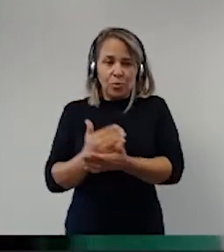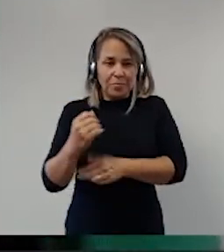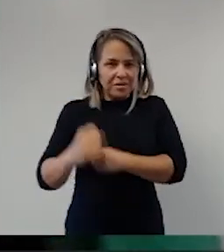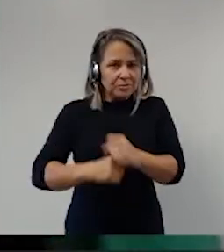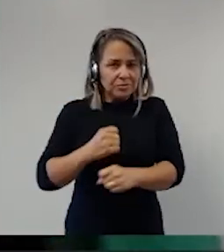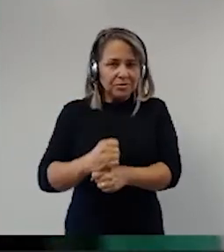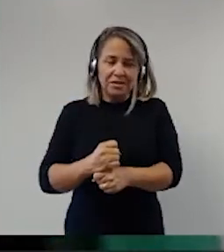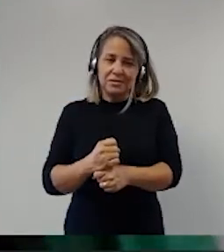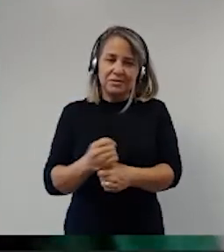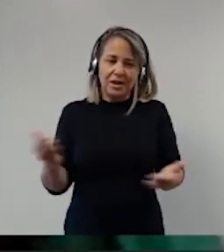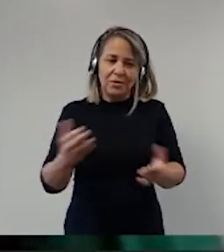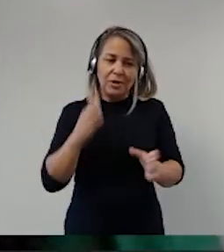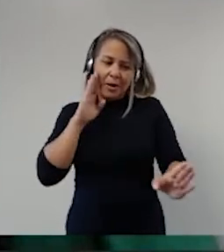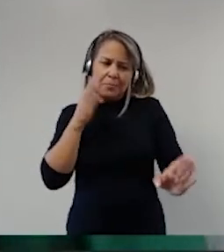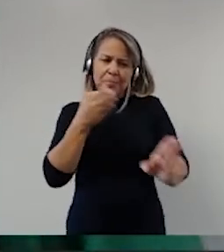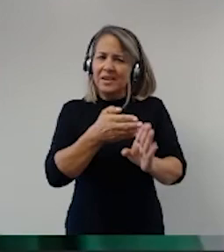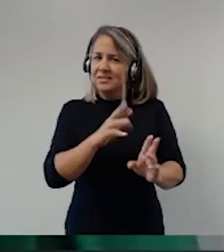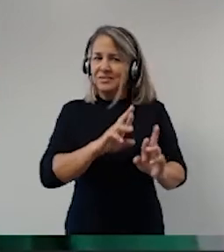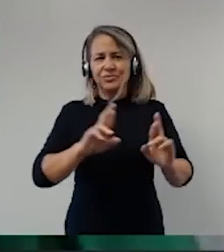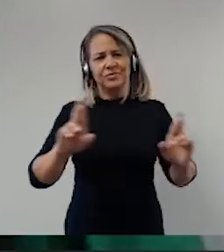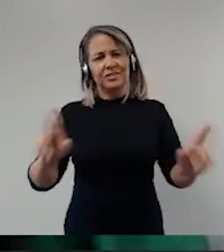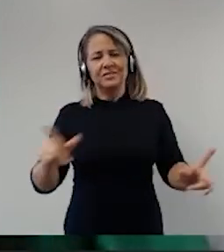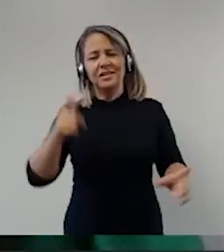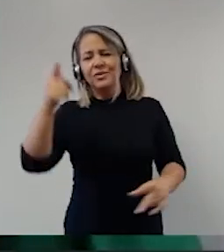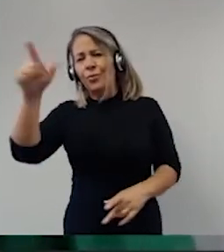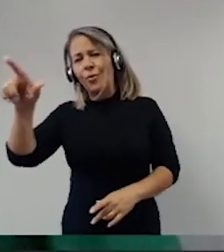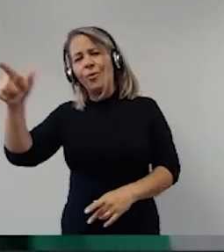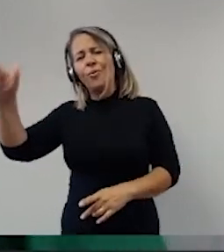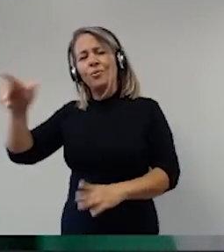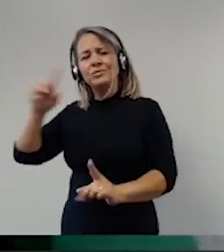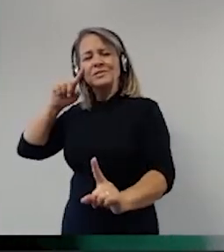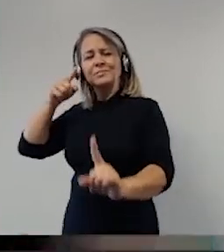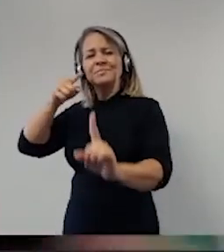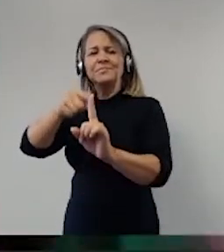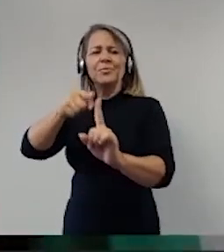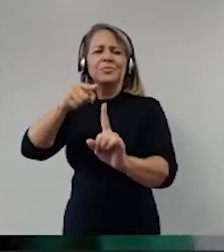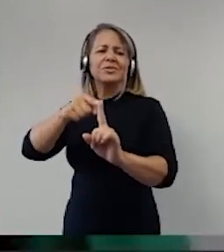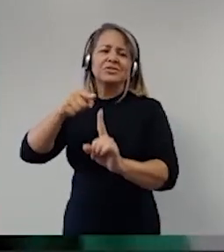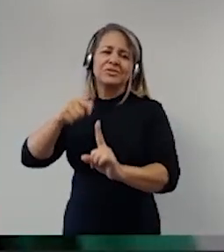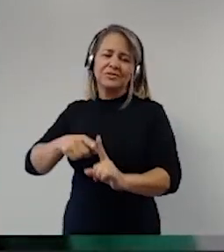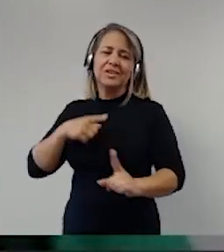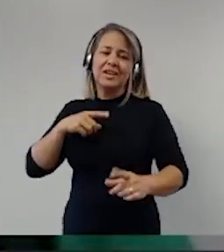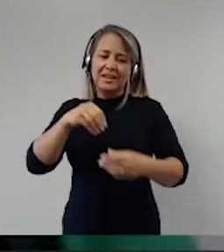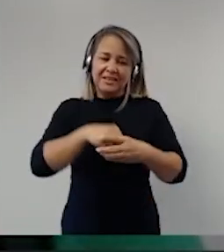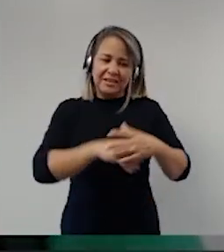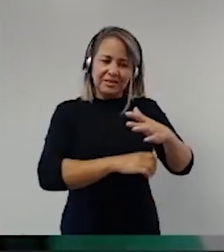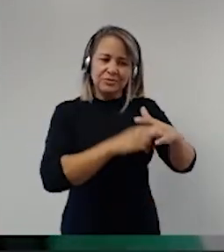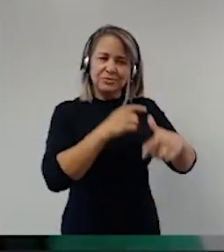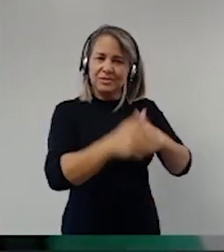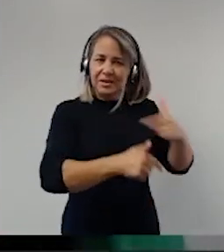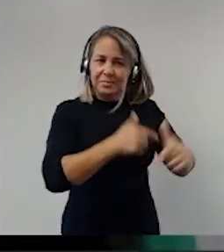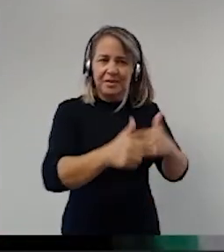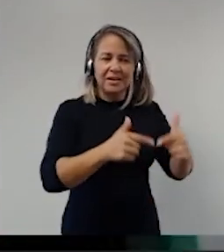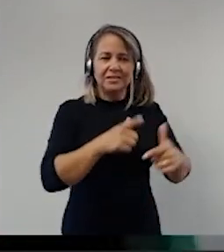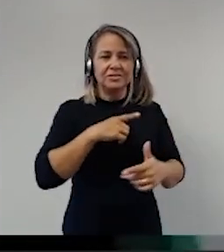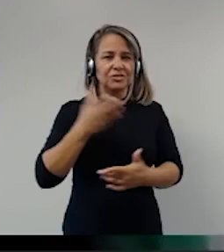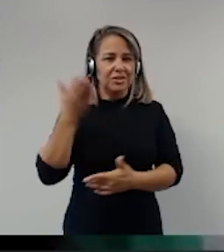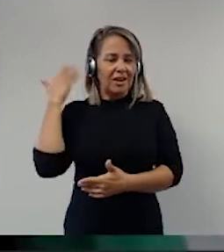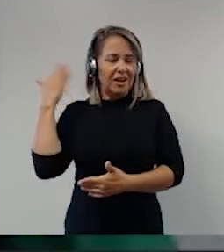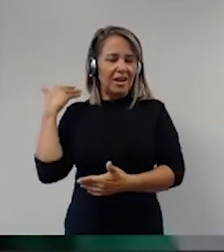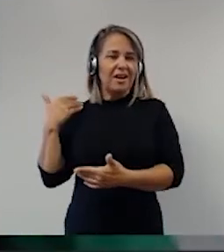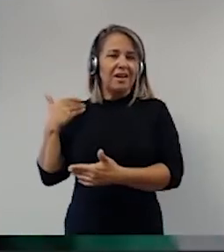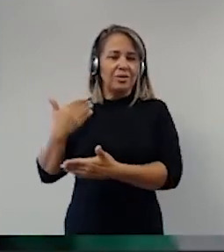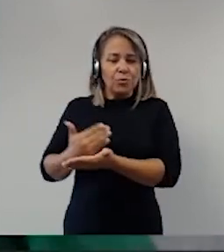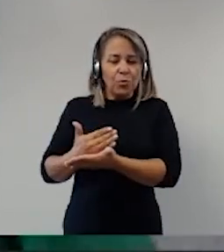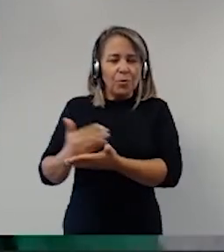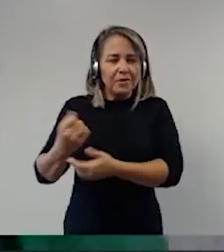mais as metas que eu tenho agora, eu tenho outras metas. O mercado de trabalho em que eu trabalhava no início do ano é